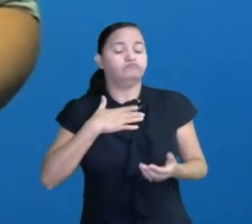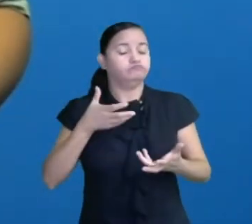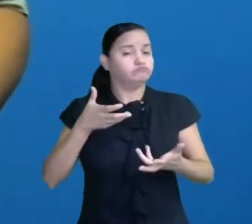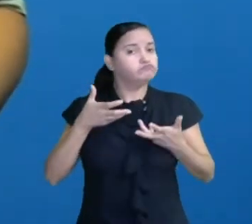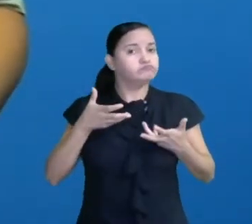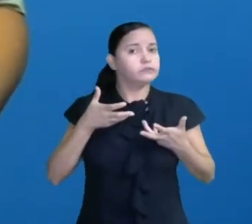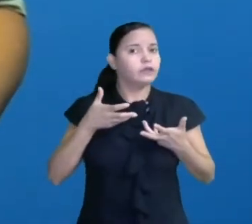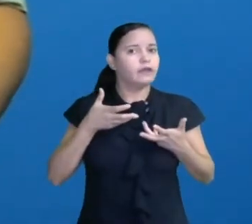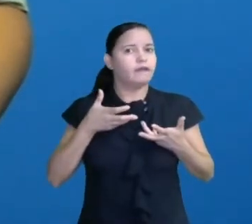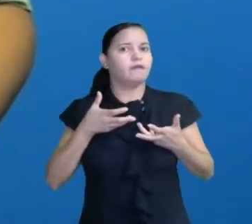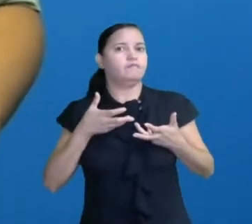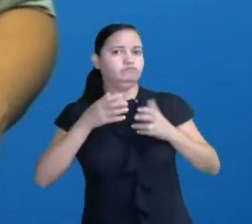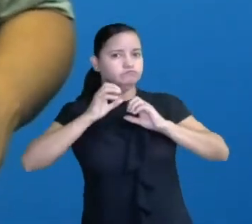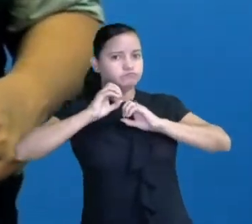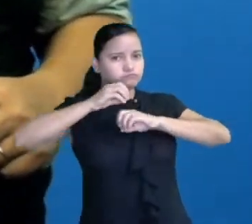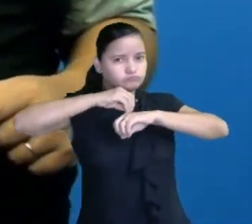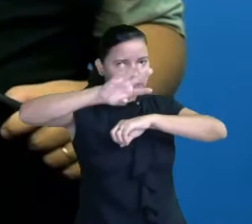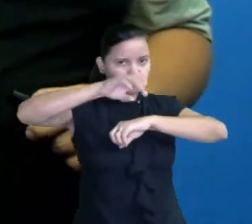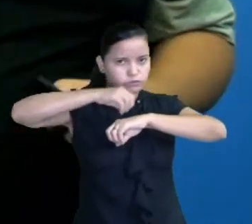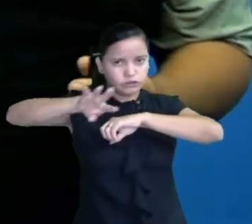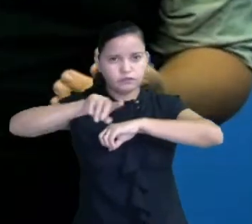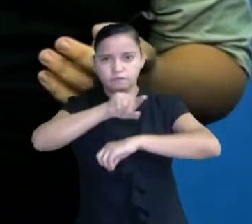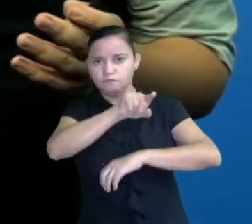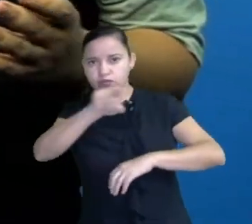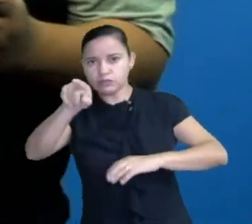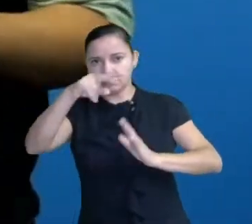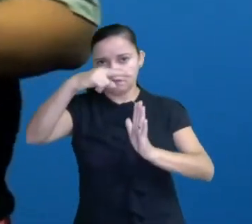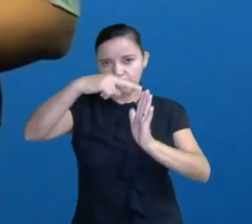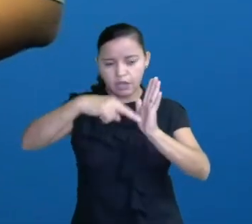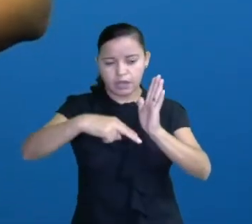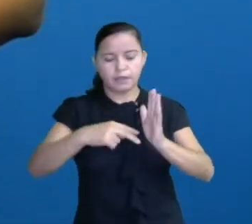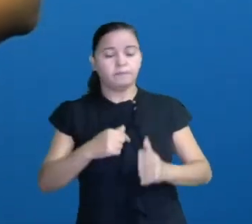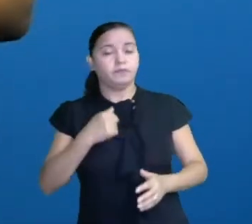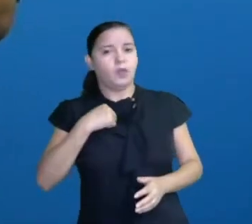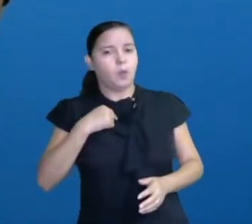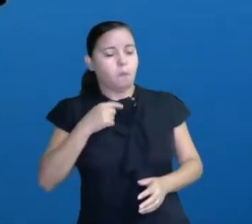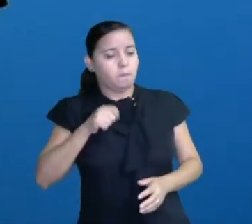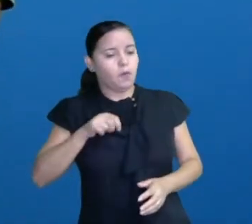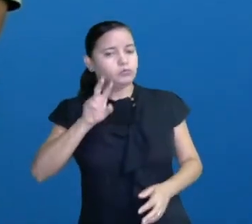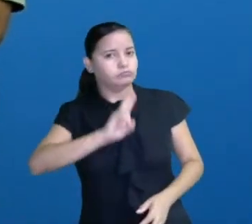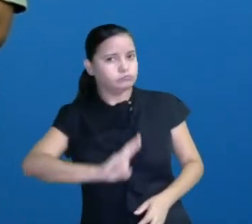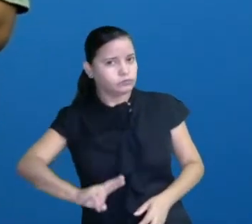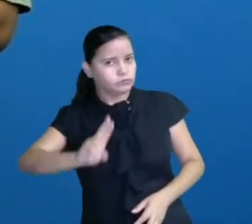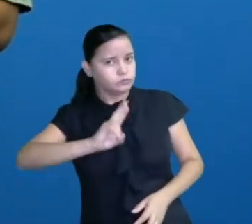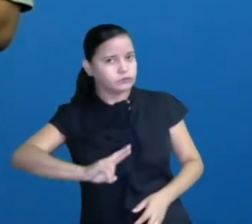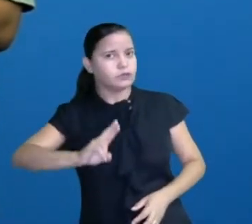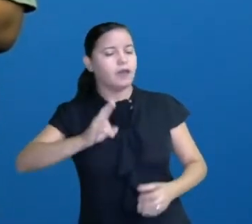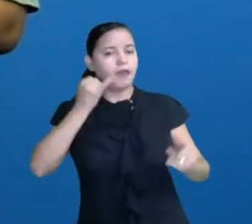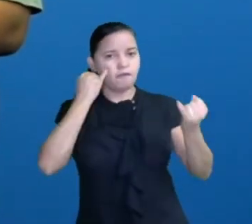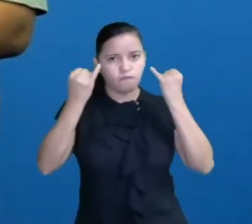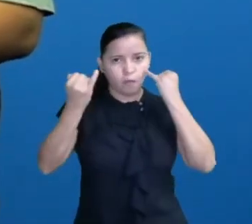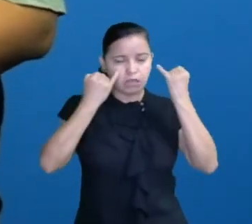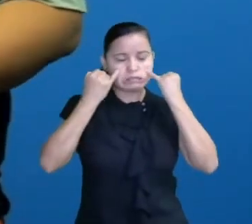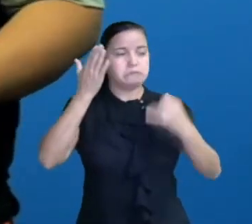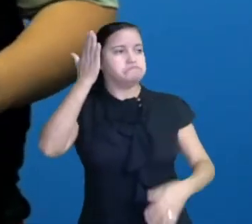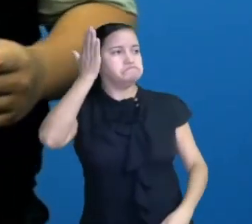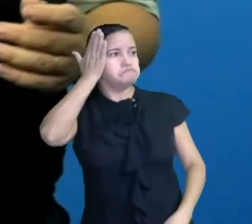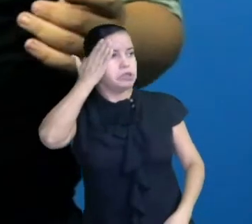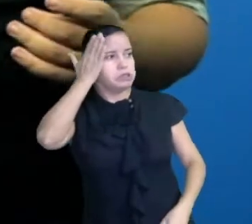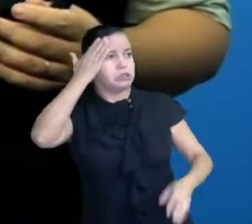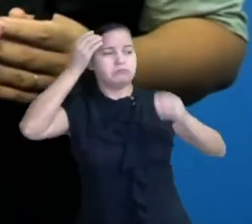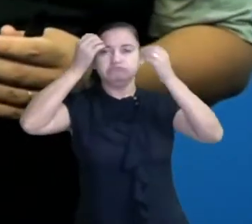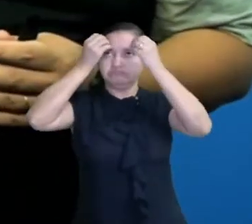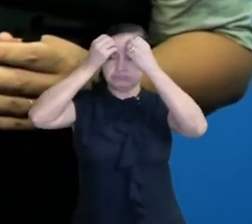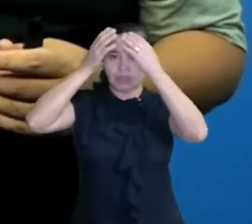para o receptor, que vai ser o leitor. Eu posso utilizar dessa informação clara, certo?